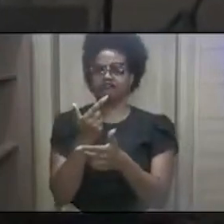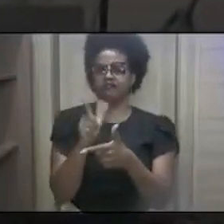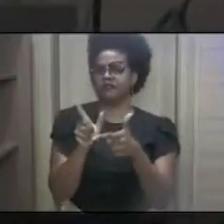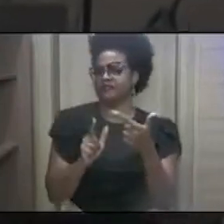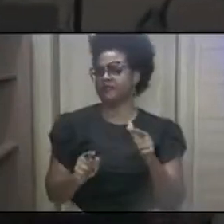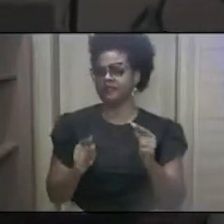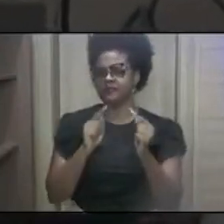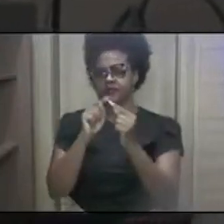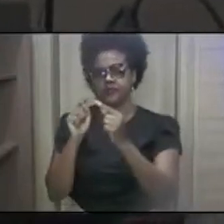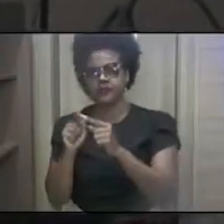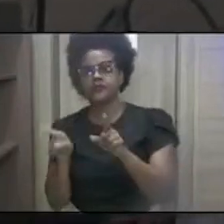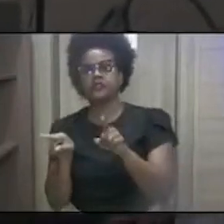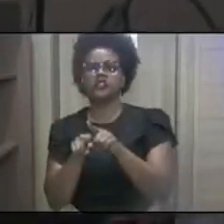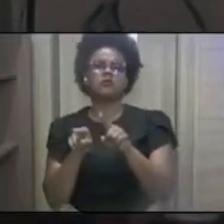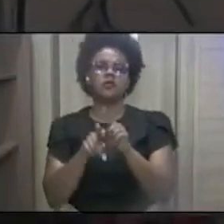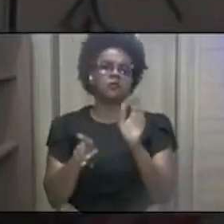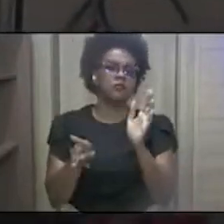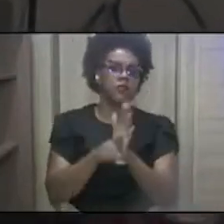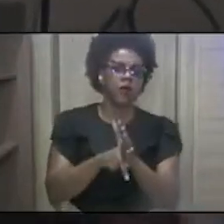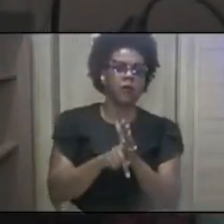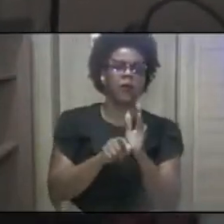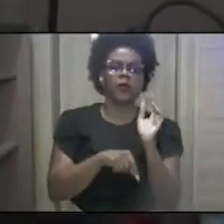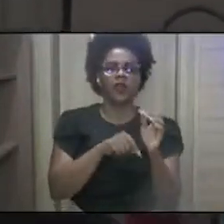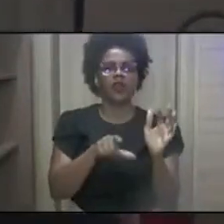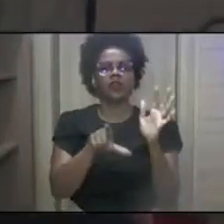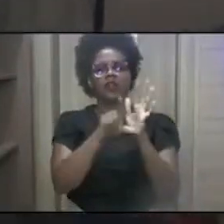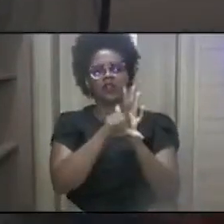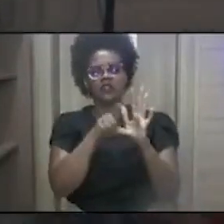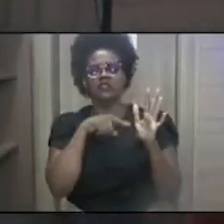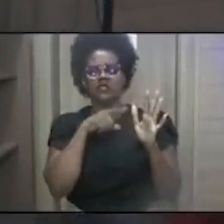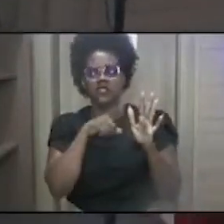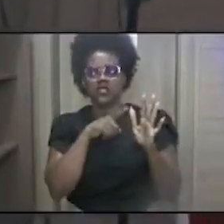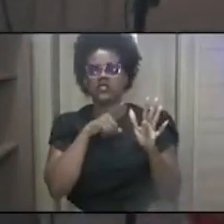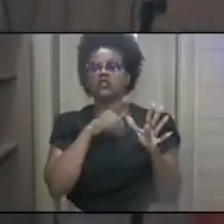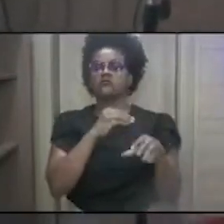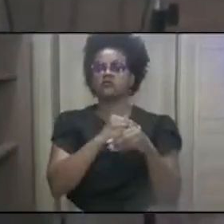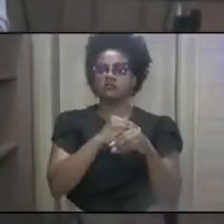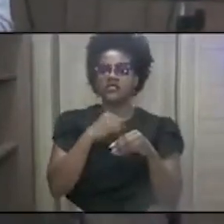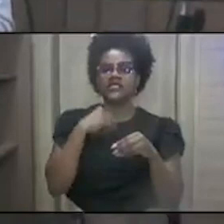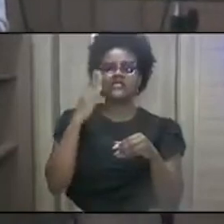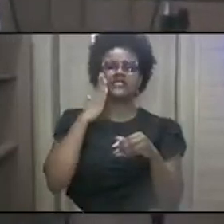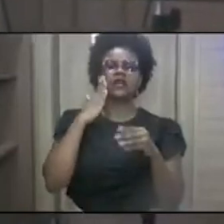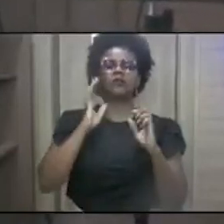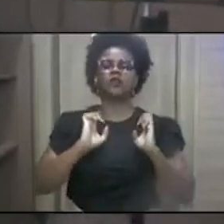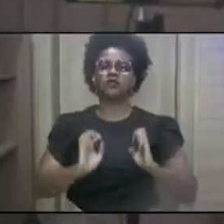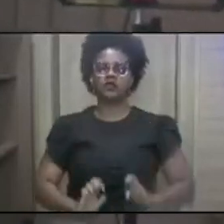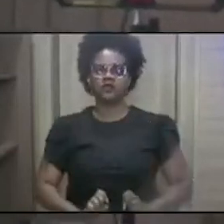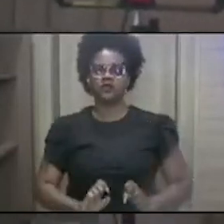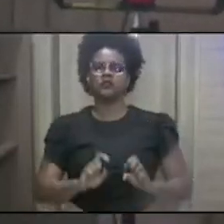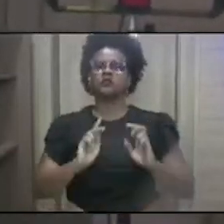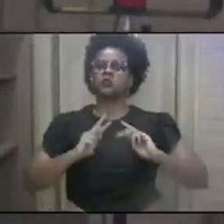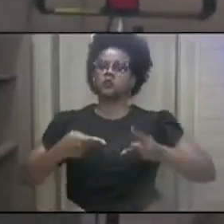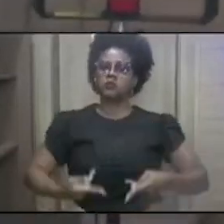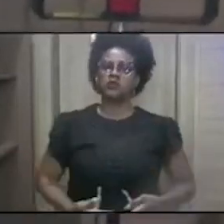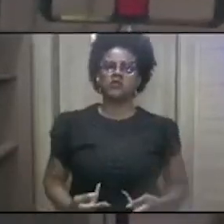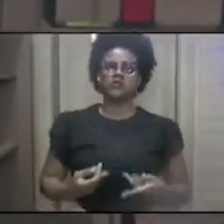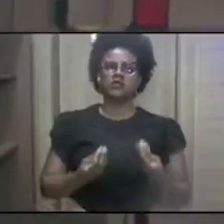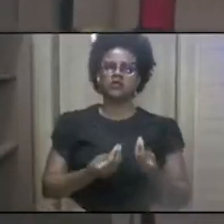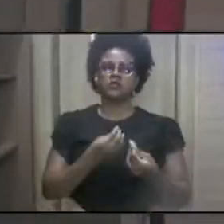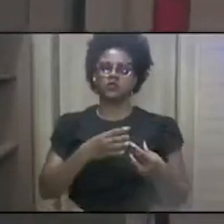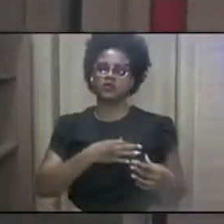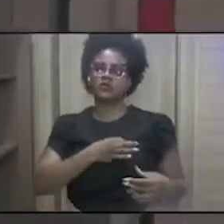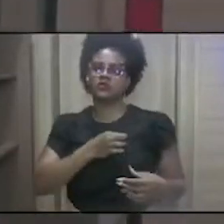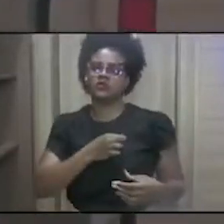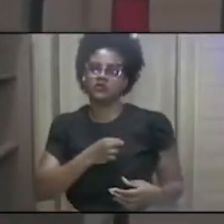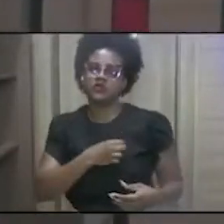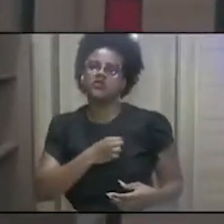inclusive emendas parlamentares, que, na verdade, o que nos move aqui são princípios éticos e humanos de solidariedade, que vai fazer